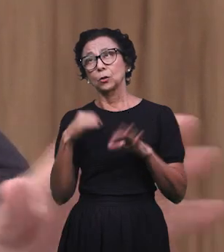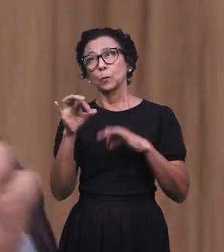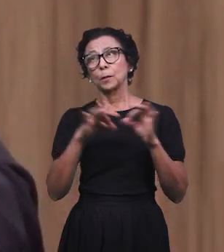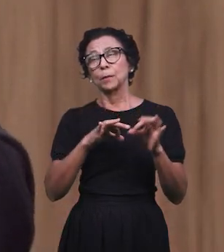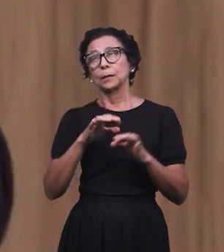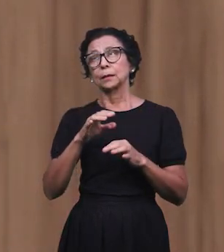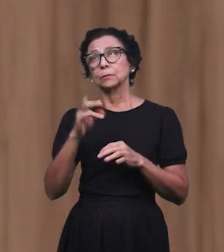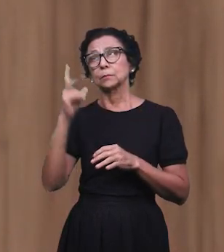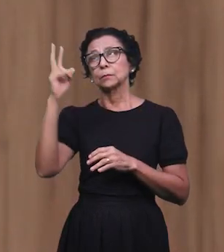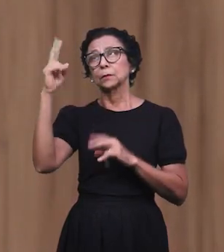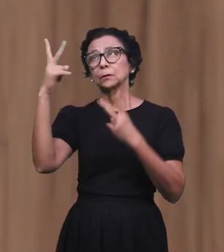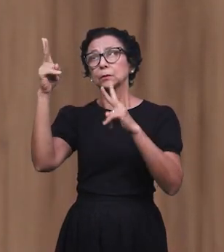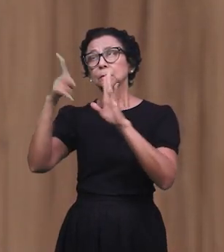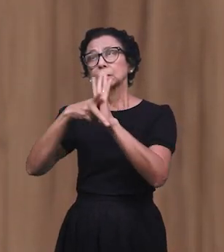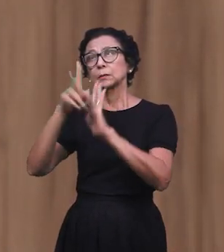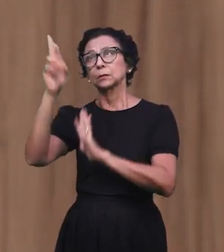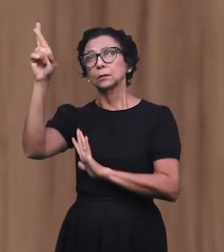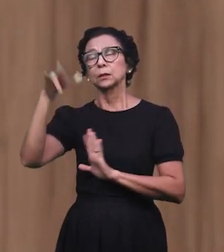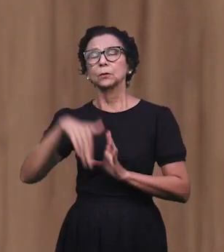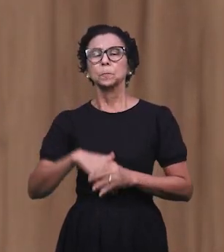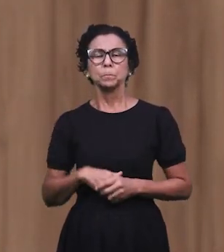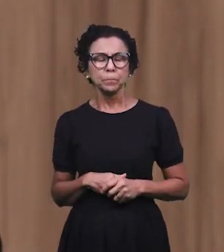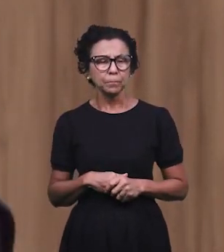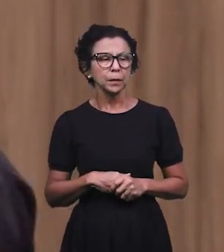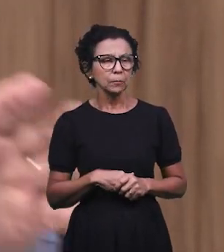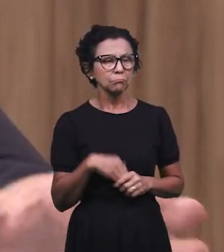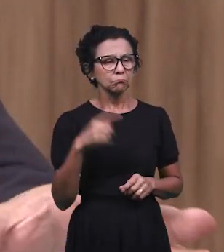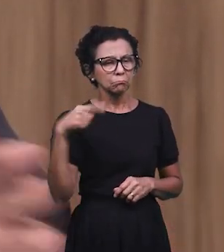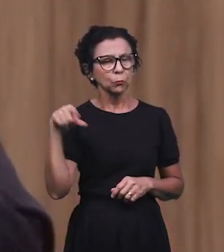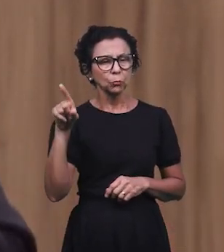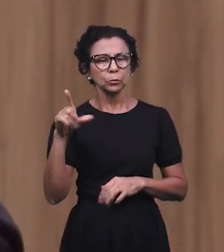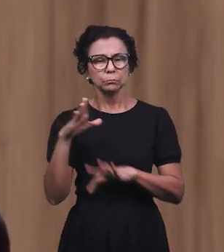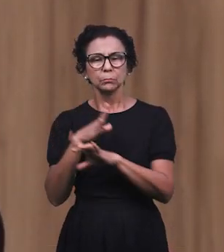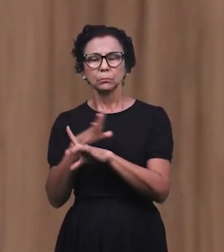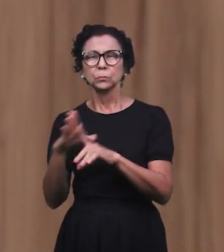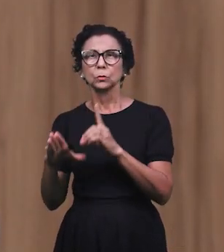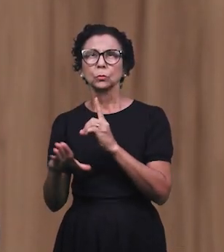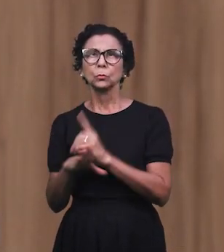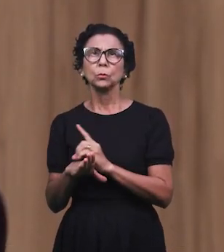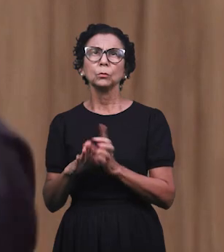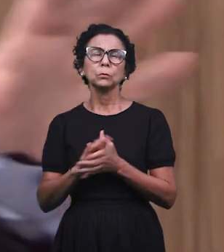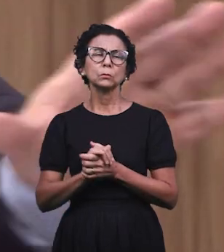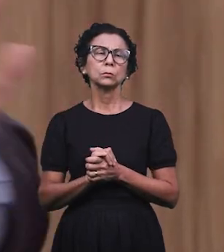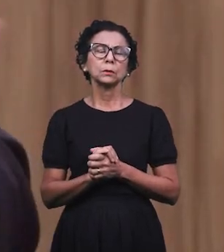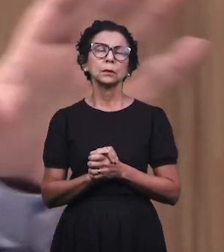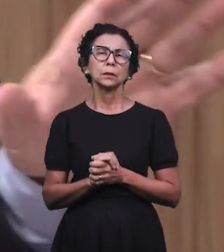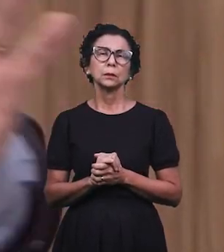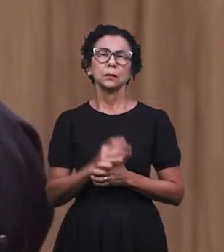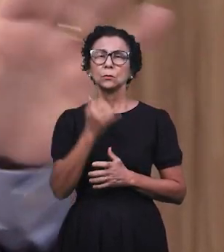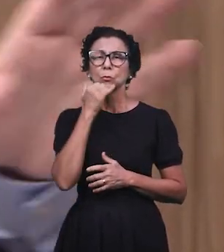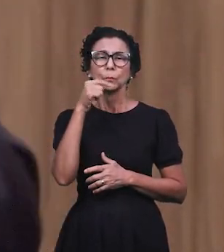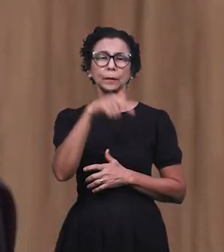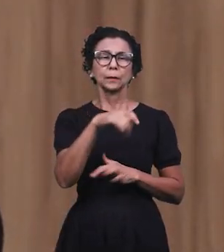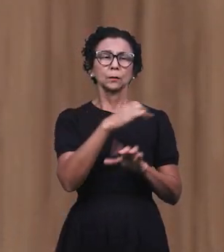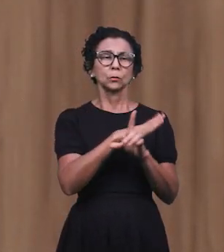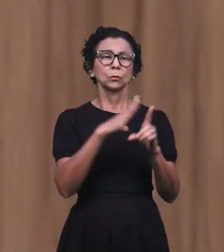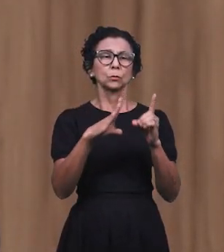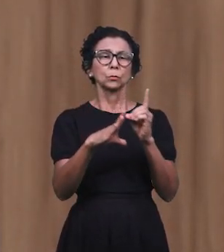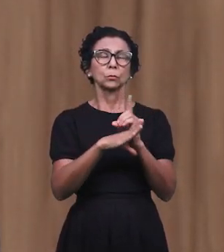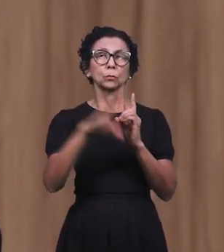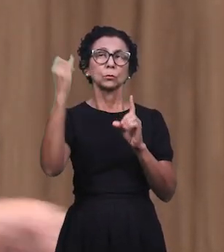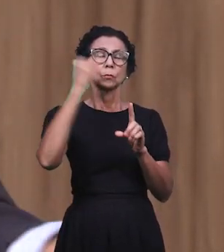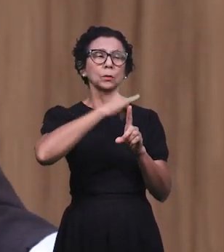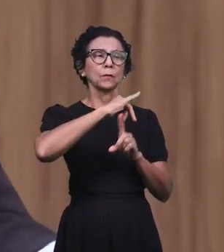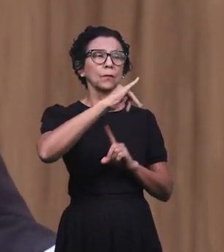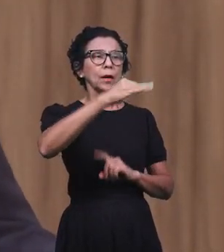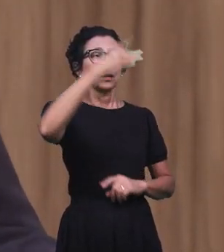dia da batalha, mas a vitória vem do Senhor. E cheguei no culto e me coloquei ali e os dons começaram a vir, né, do culto profético, e